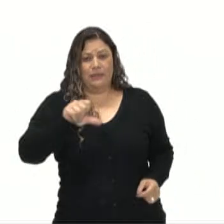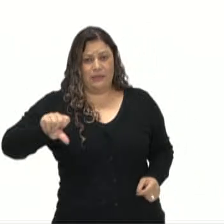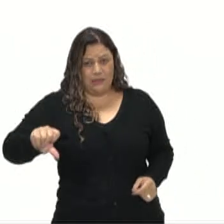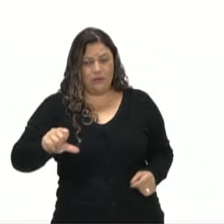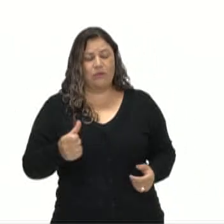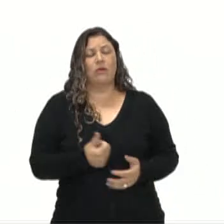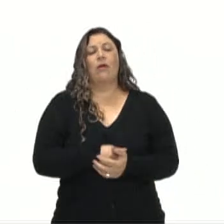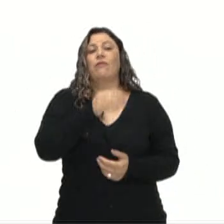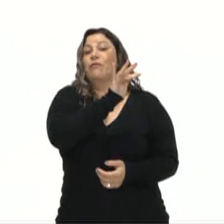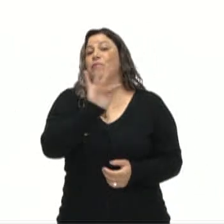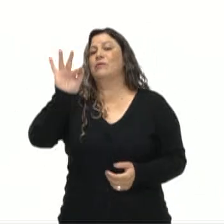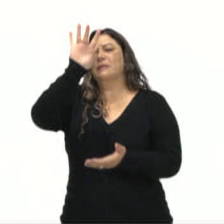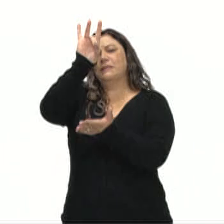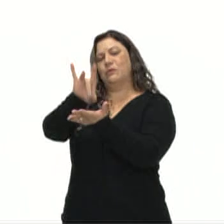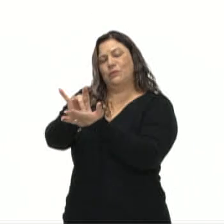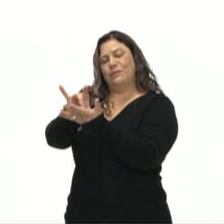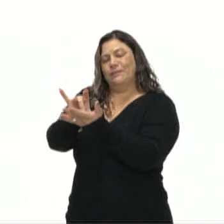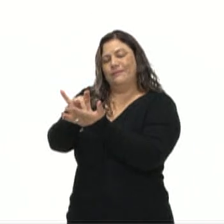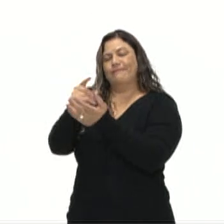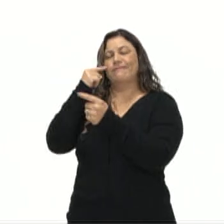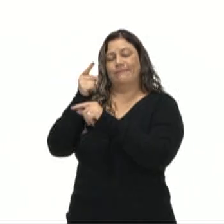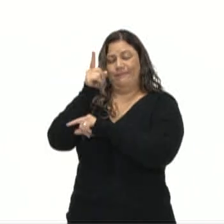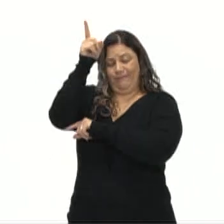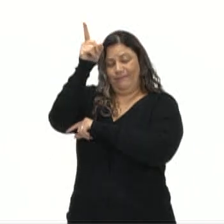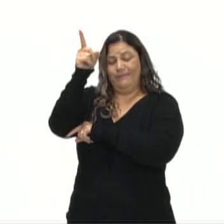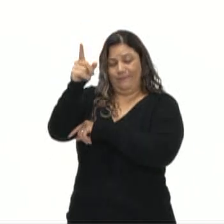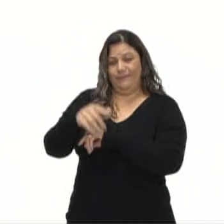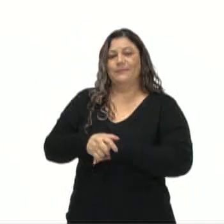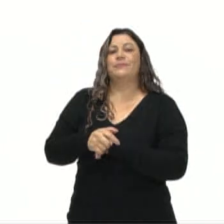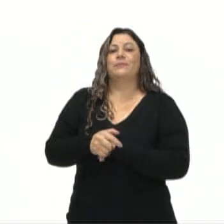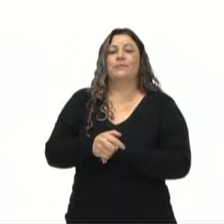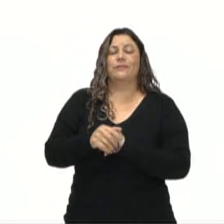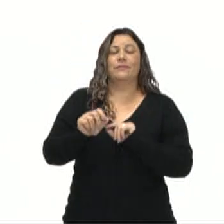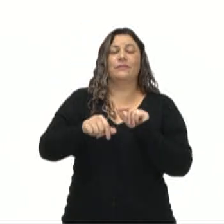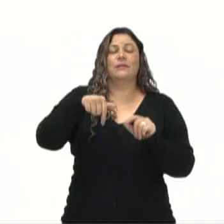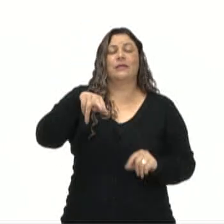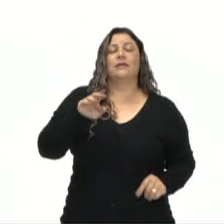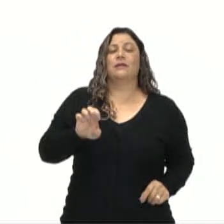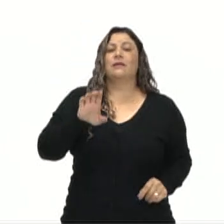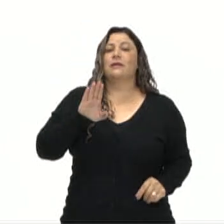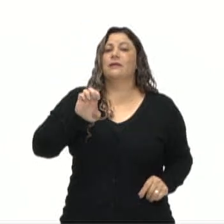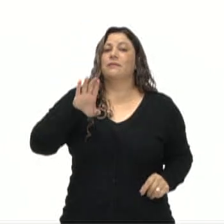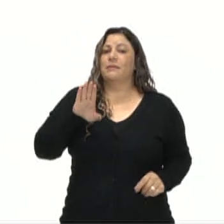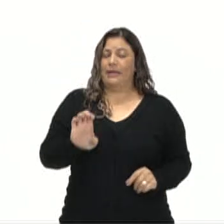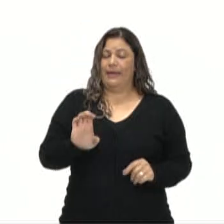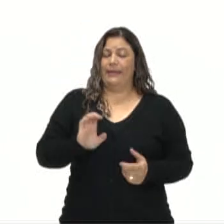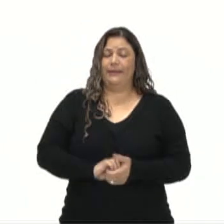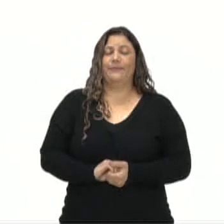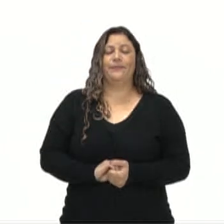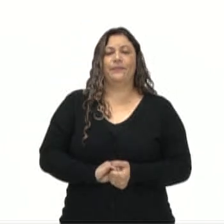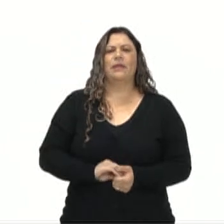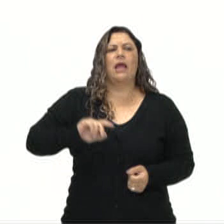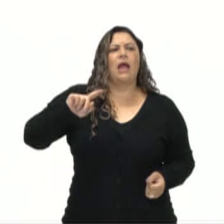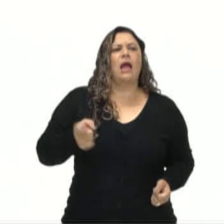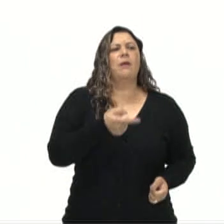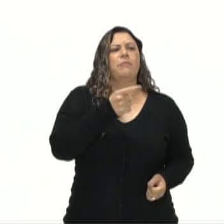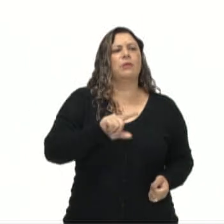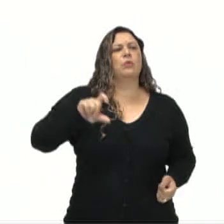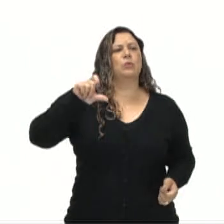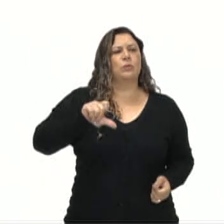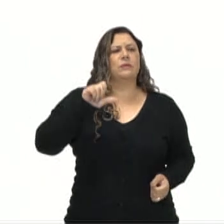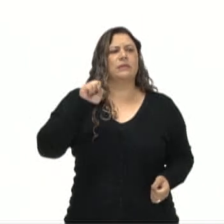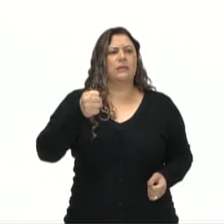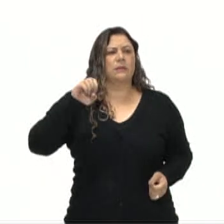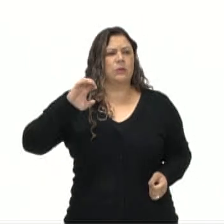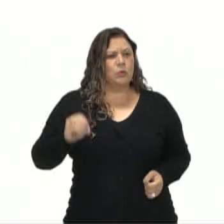como língua oficial lá da província, de Quebec, no caso. Em 1980, realizado